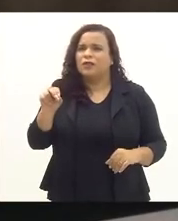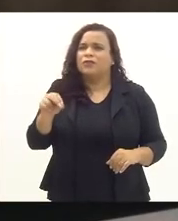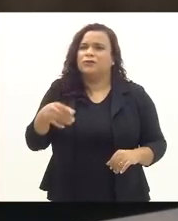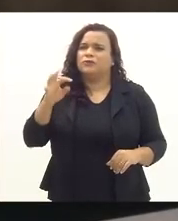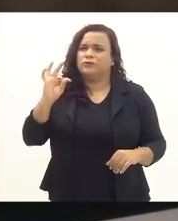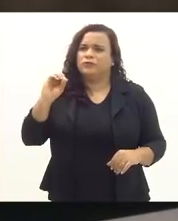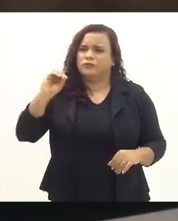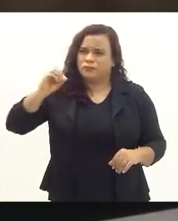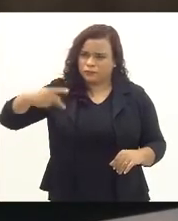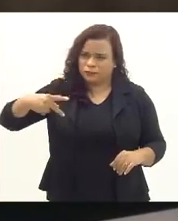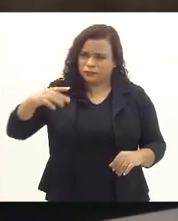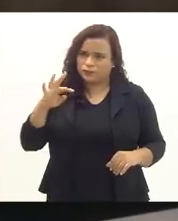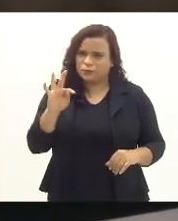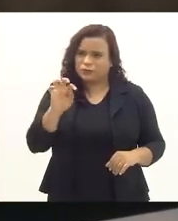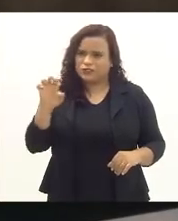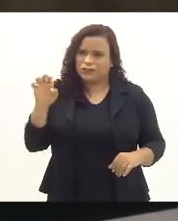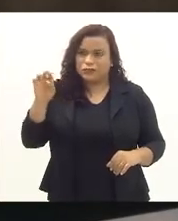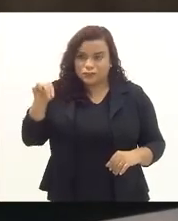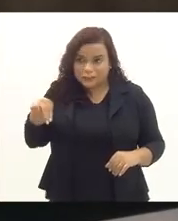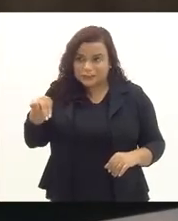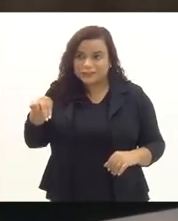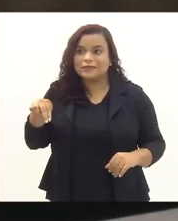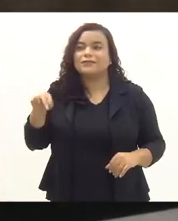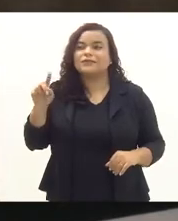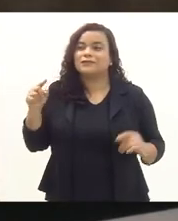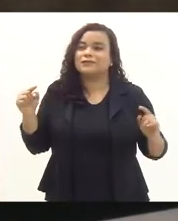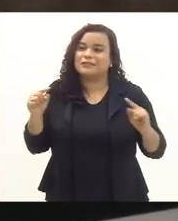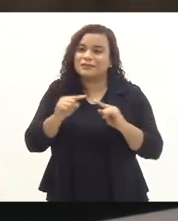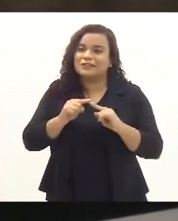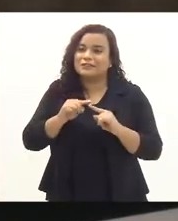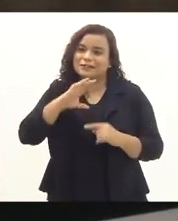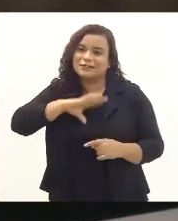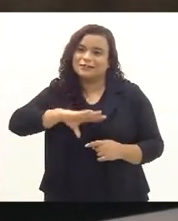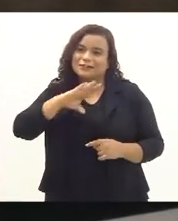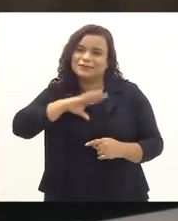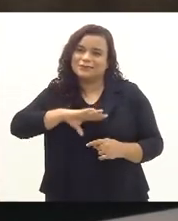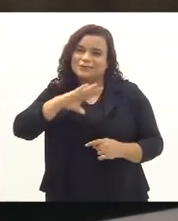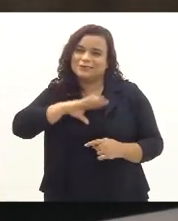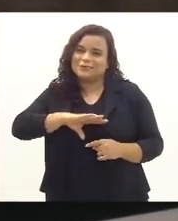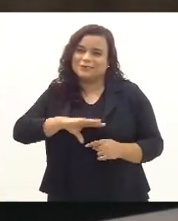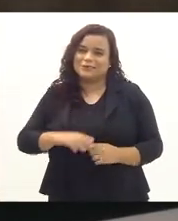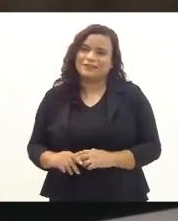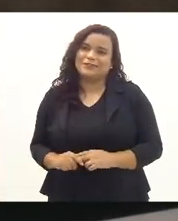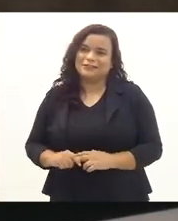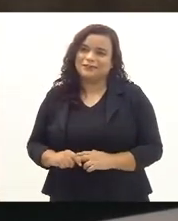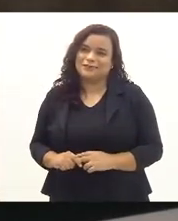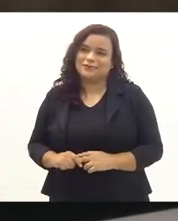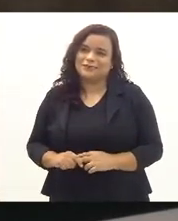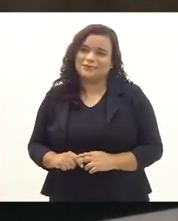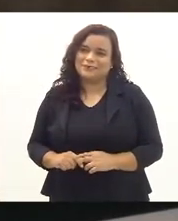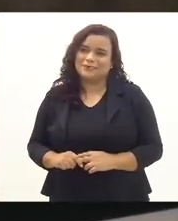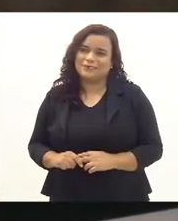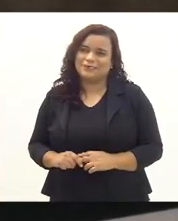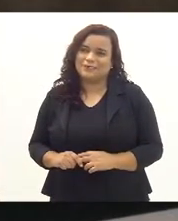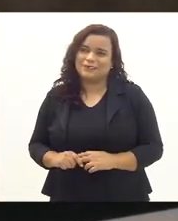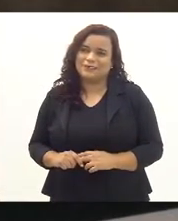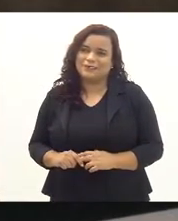na Top Team de acordo com a língua portuguesa saudade e